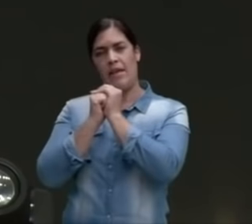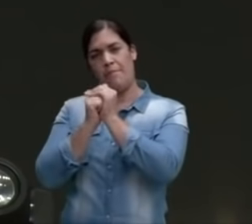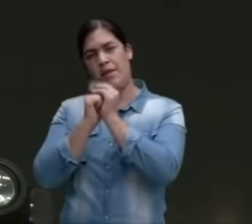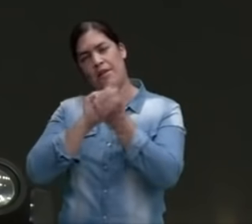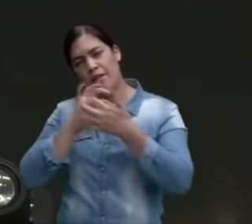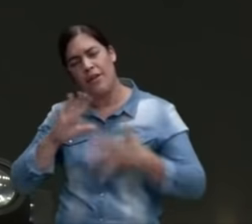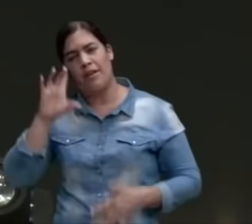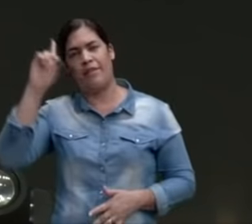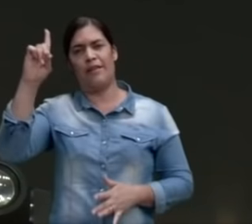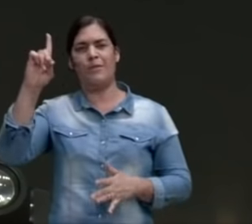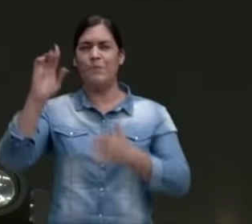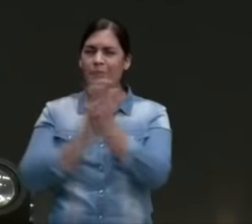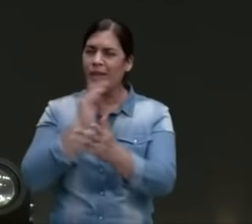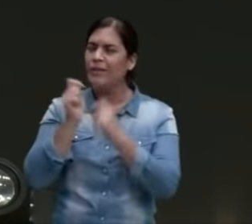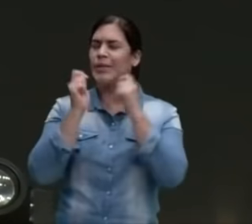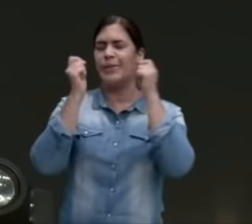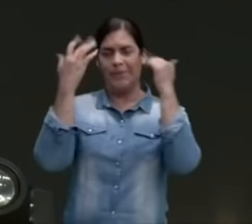Deus. Aleluia.